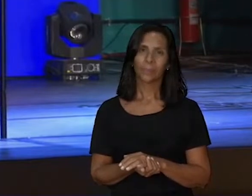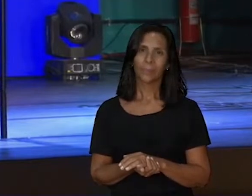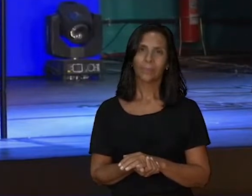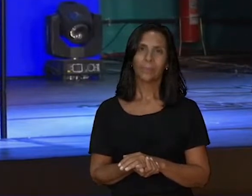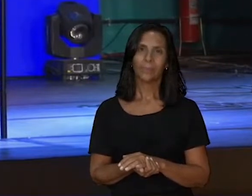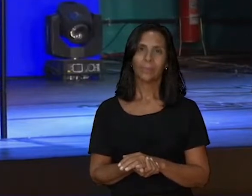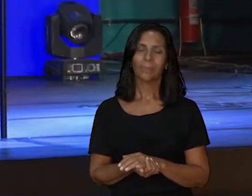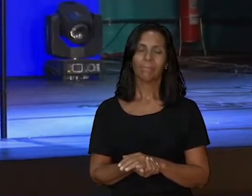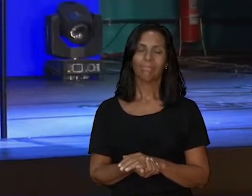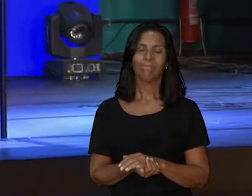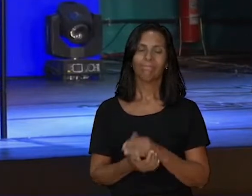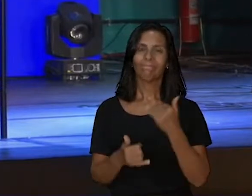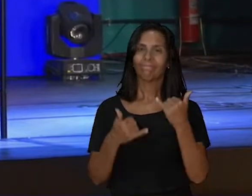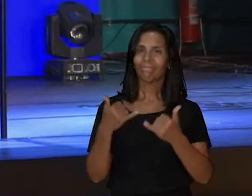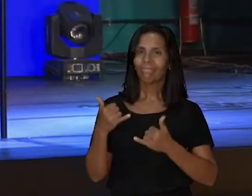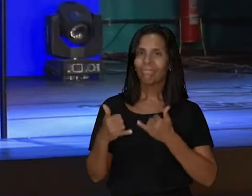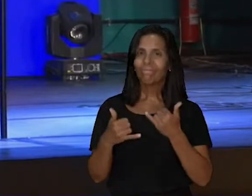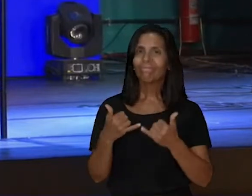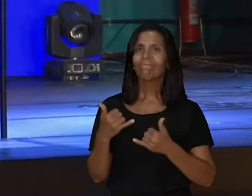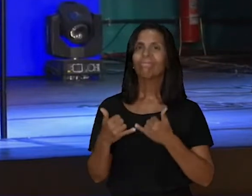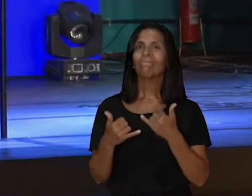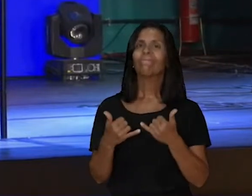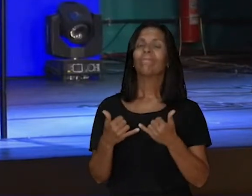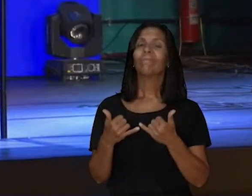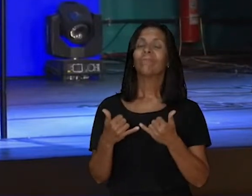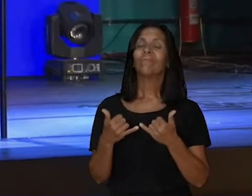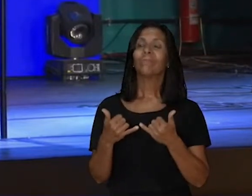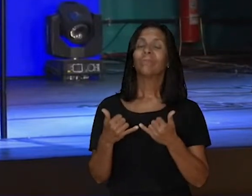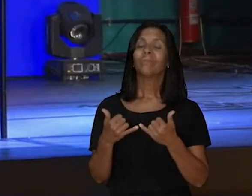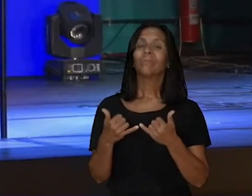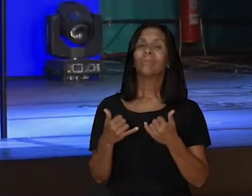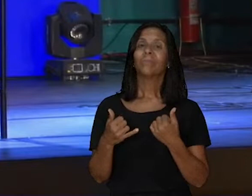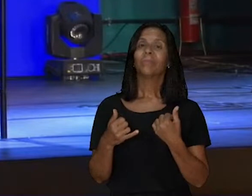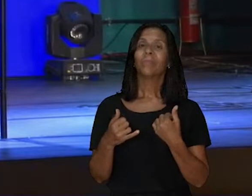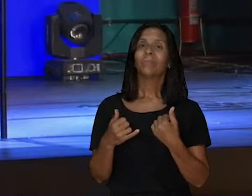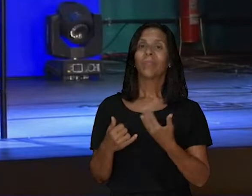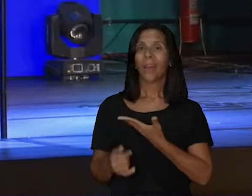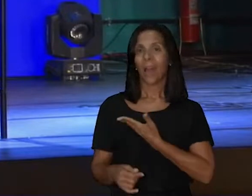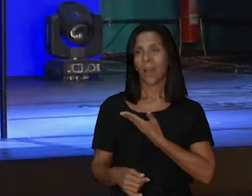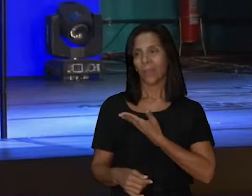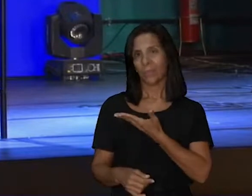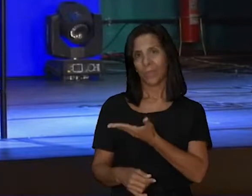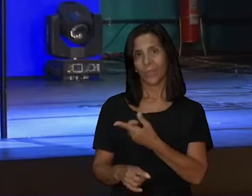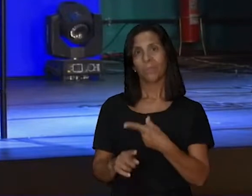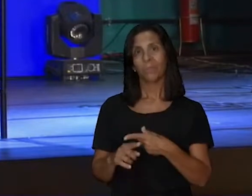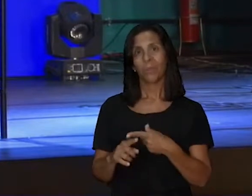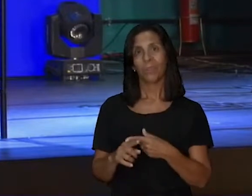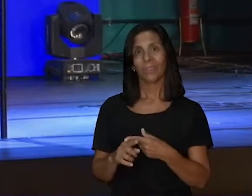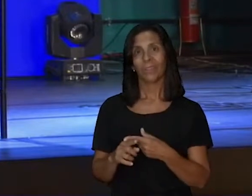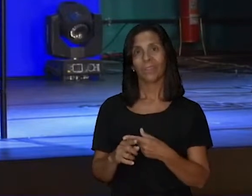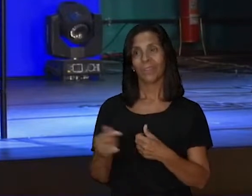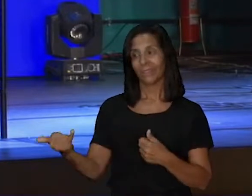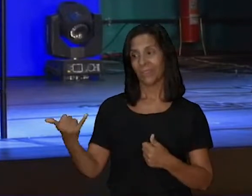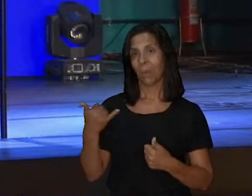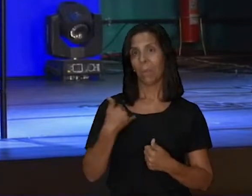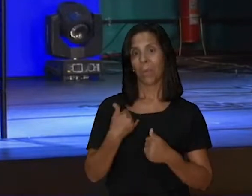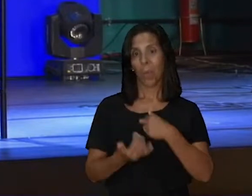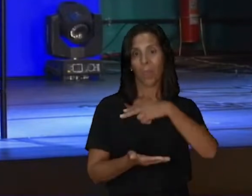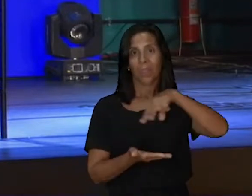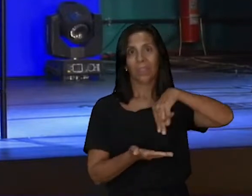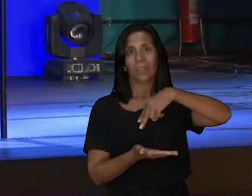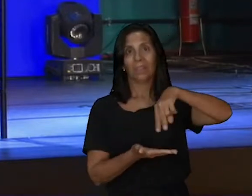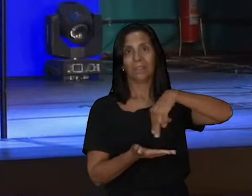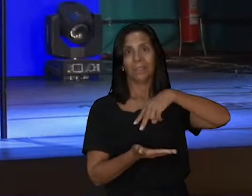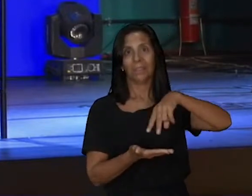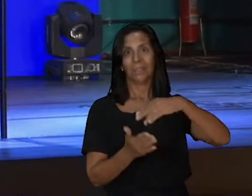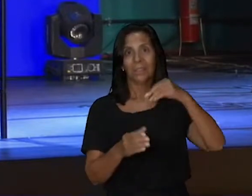E aí ele ficava brincando, porque o povo dizia, eu ainda vou ver você dançando e pulando na igreja. Ele disse, pode ser